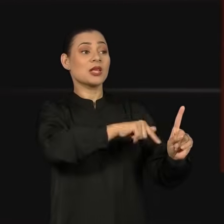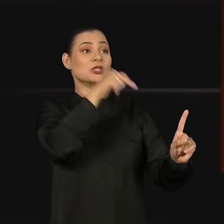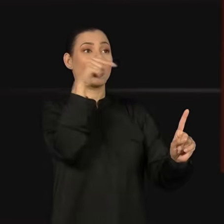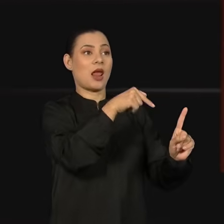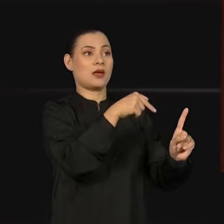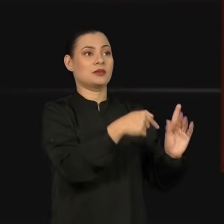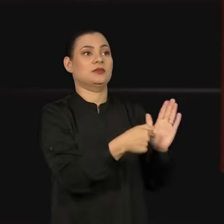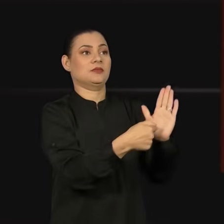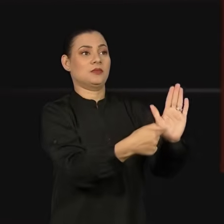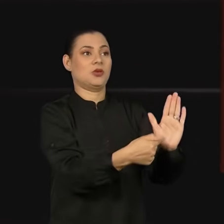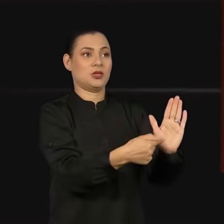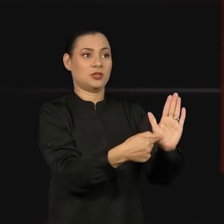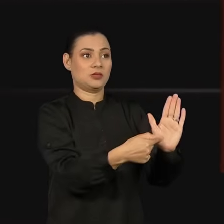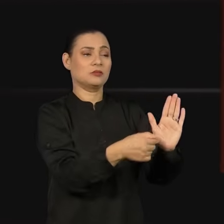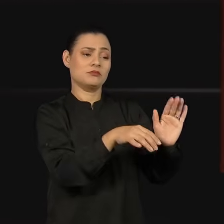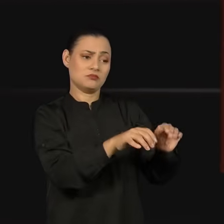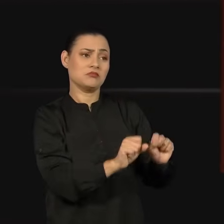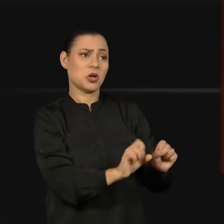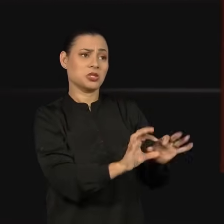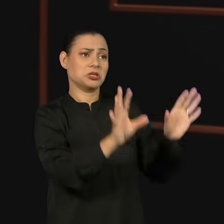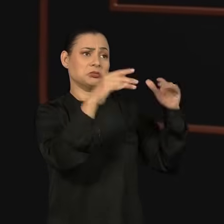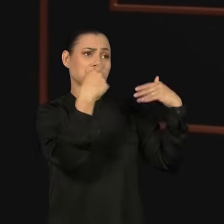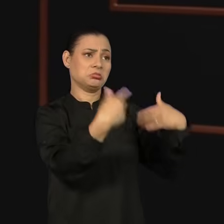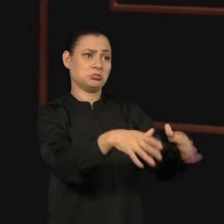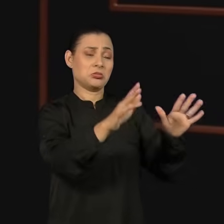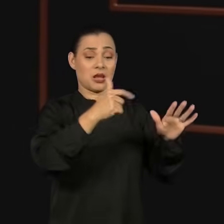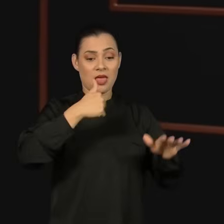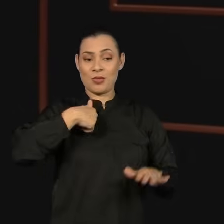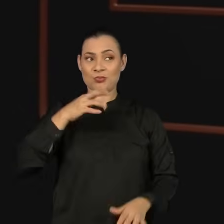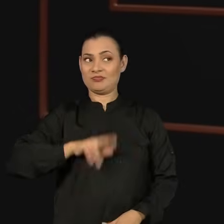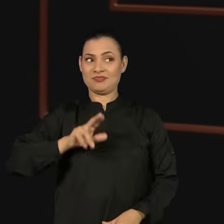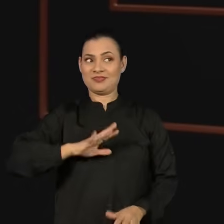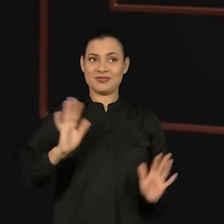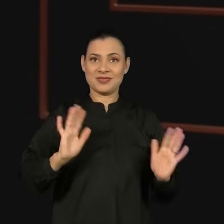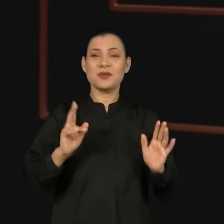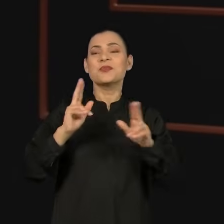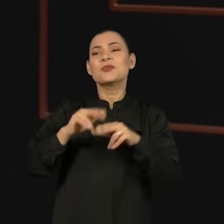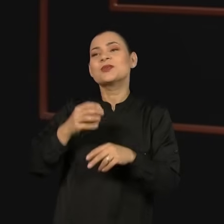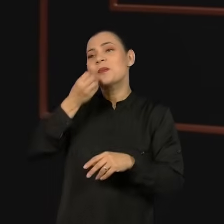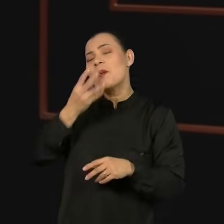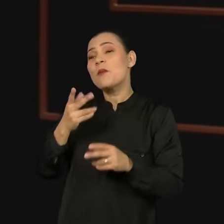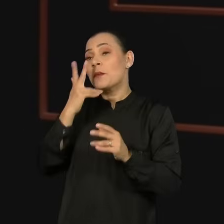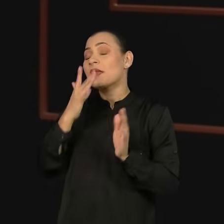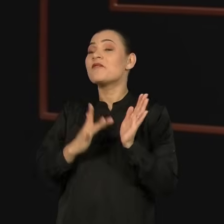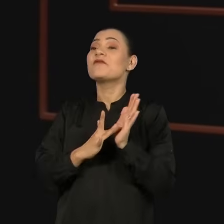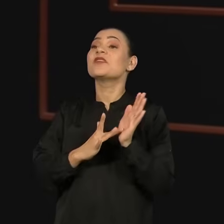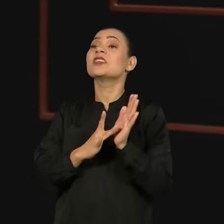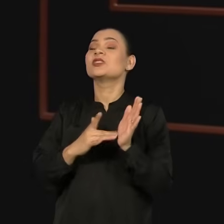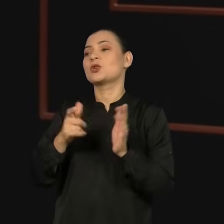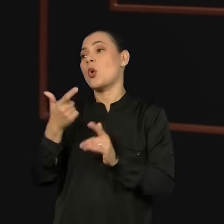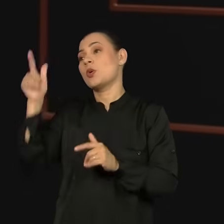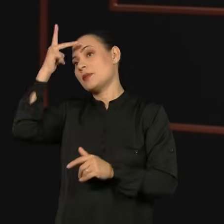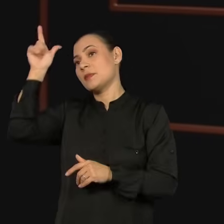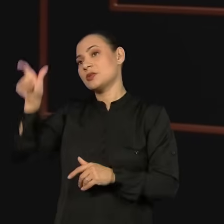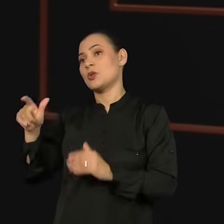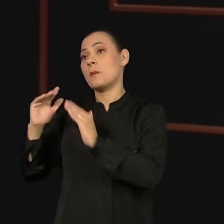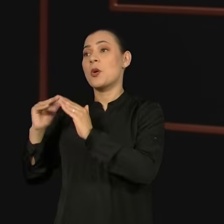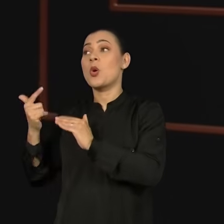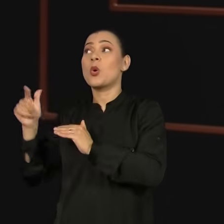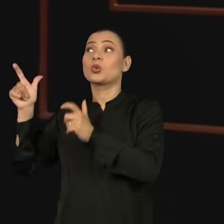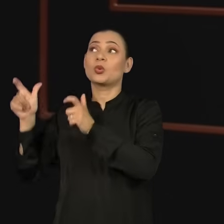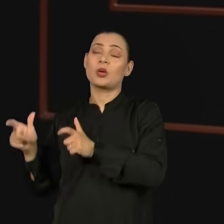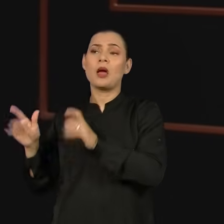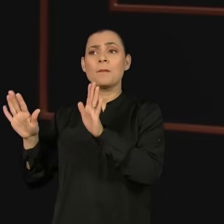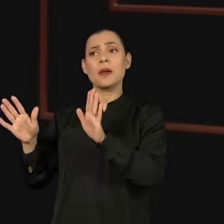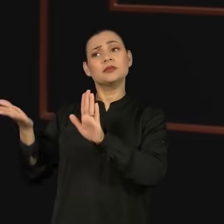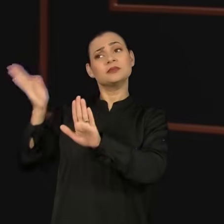está ali. Com o exatamente. personagem você pode tudo. Isso é que é o legal. Por isso que é gostoso. Você finge que é outra pessoa, que mora em outro lugar, mas com certeza